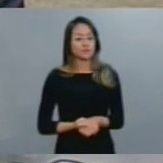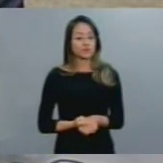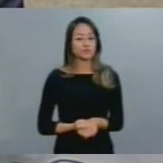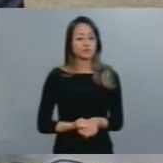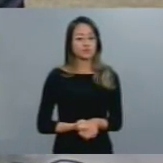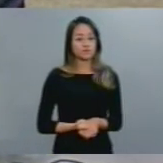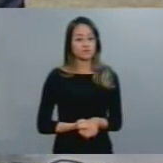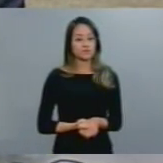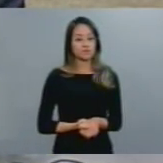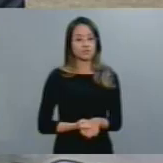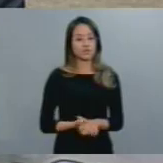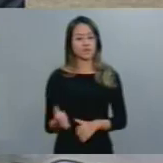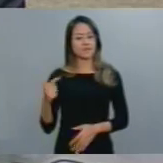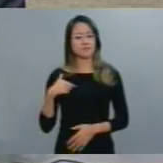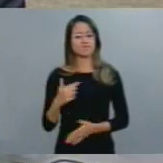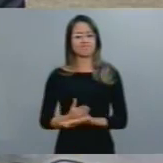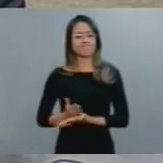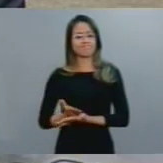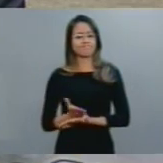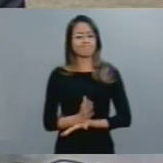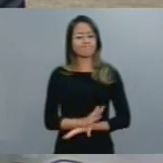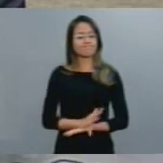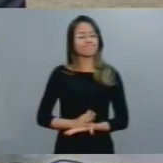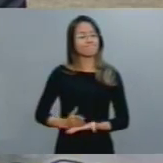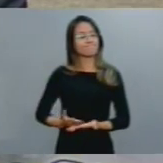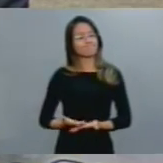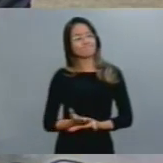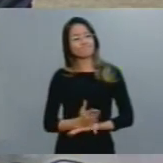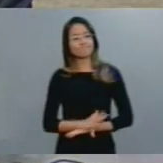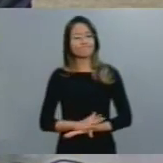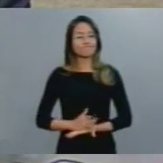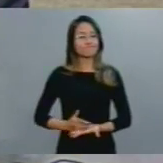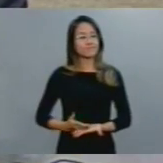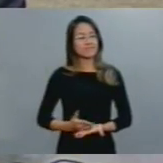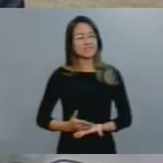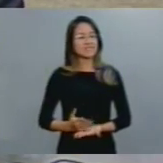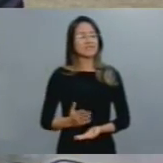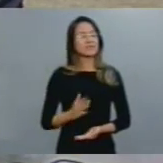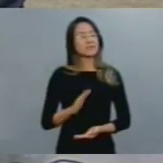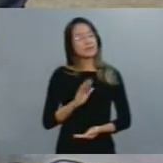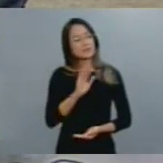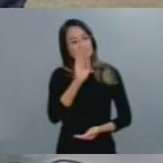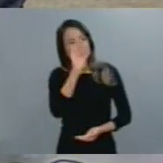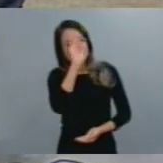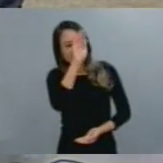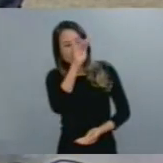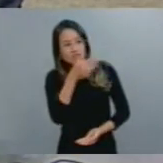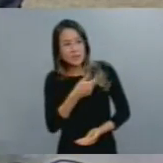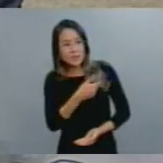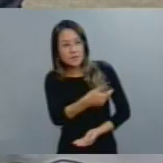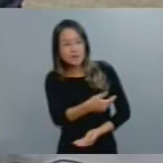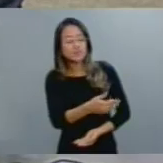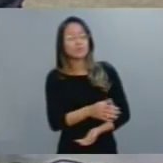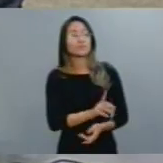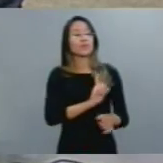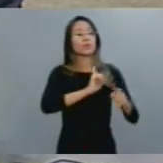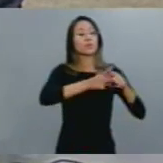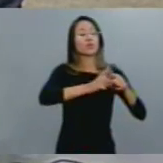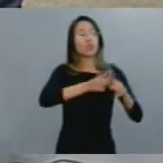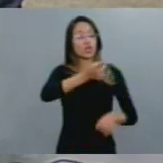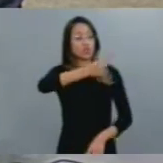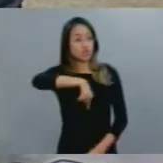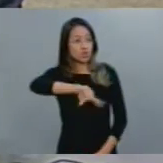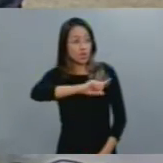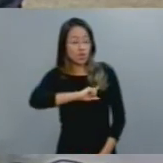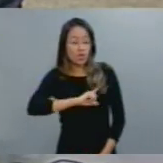como diria aqui, incomodado no bom sentido de fazer uma parte a Vossa Excelência, que na verdade o que nós observamos